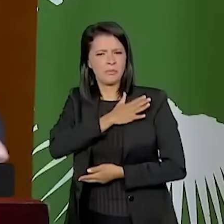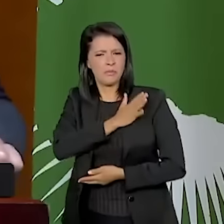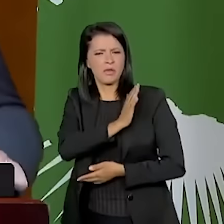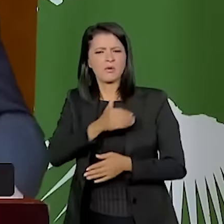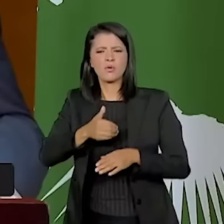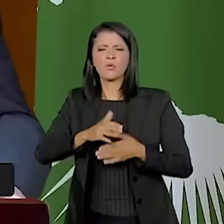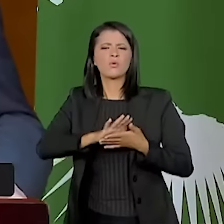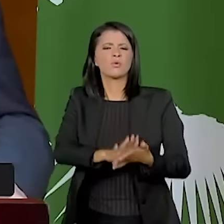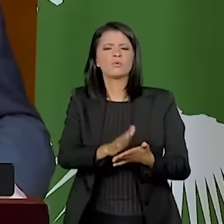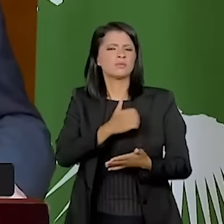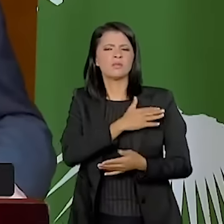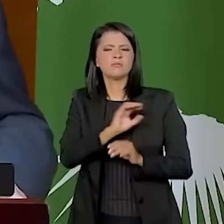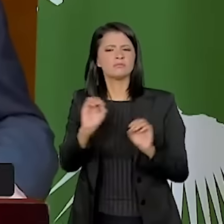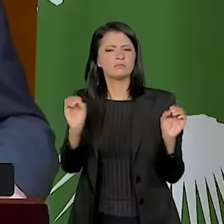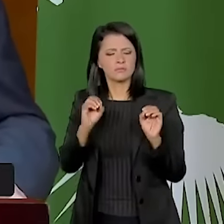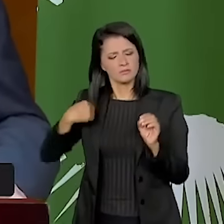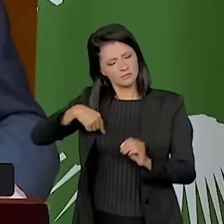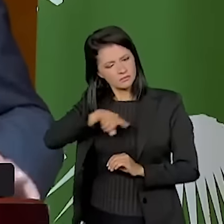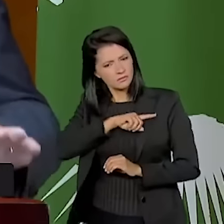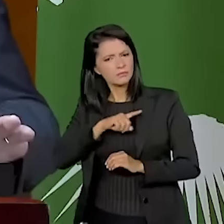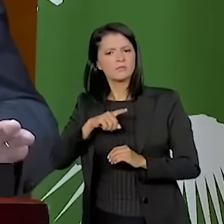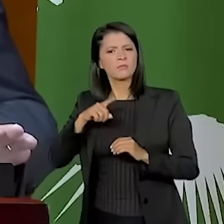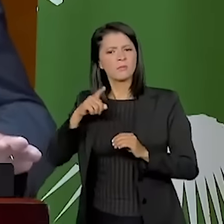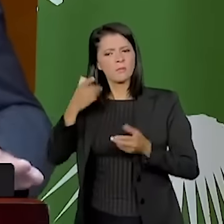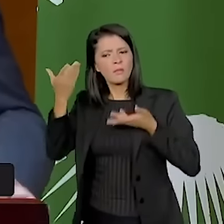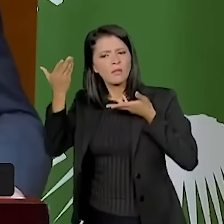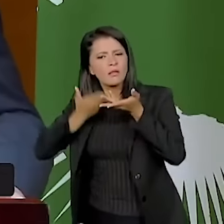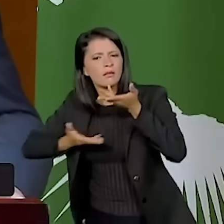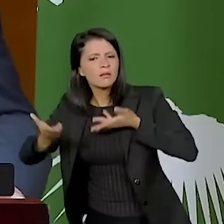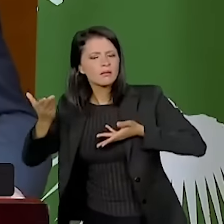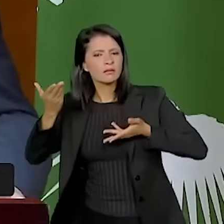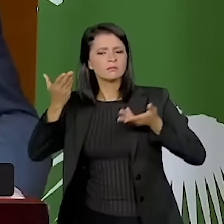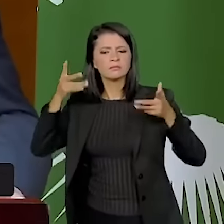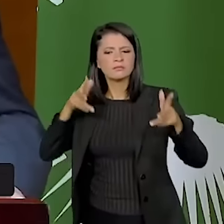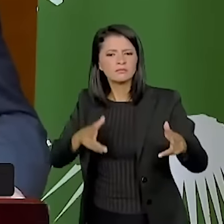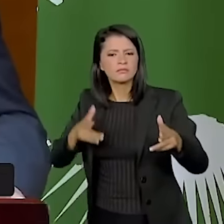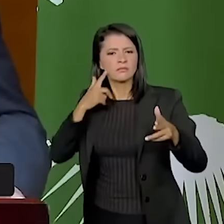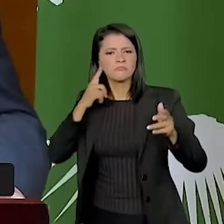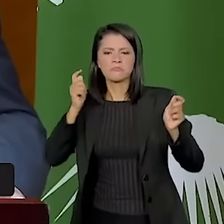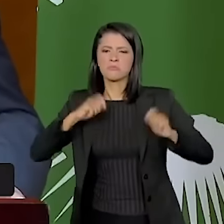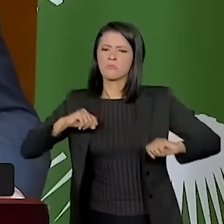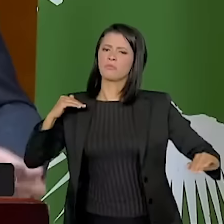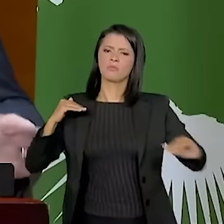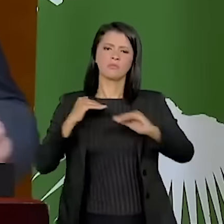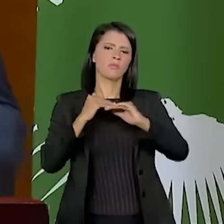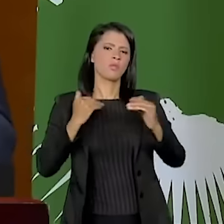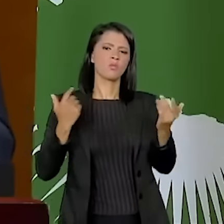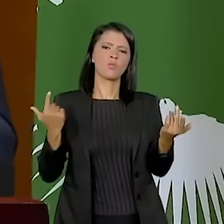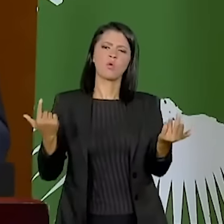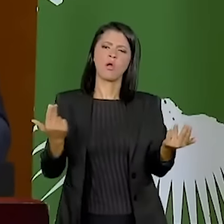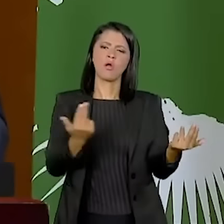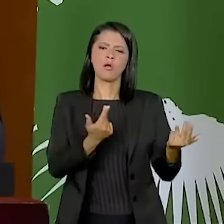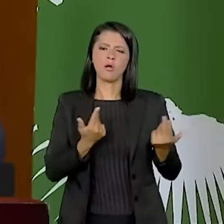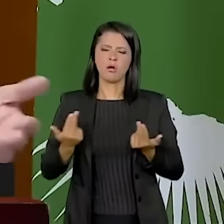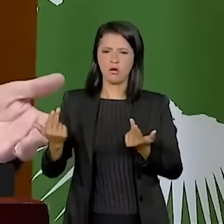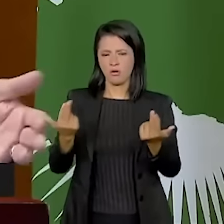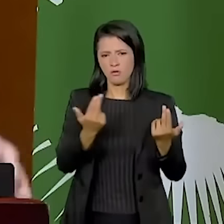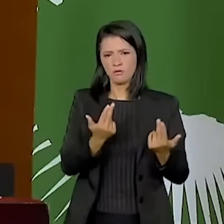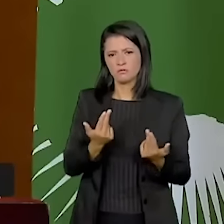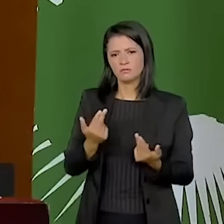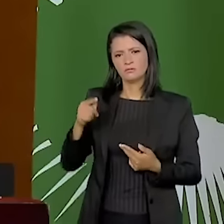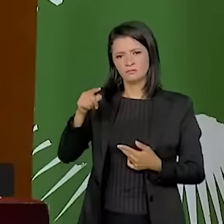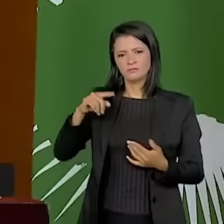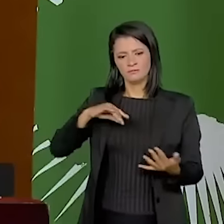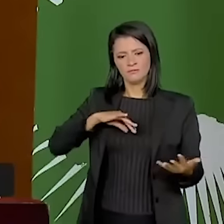que todos nós sejamos tratados em igualdade de condições. Bem, esse mundo está por